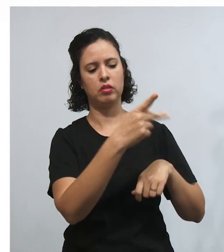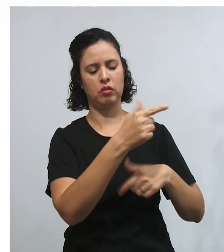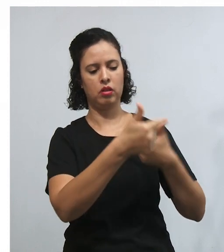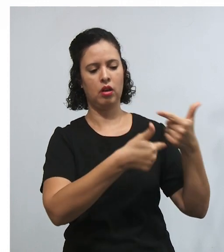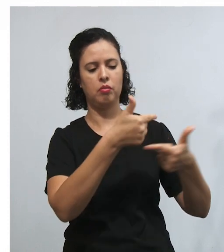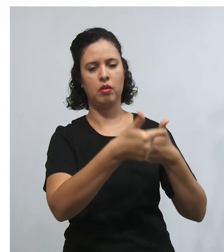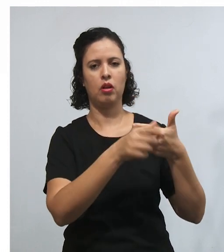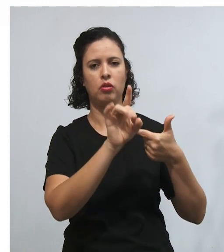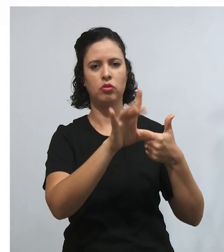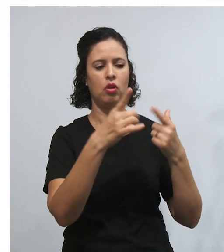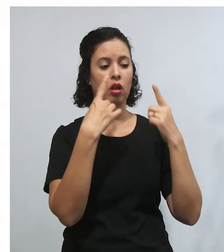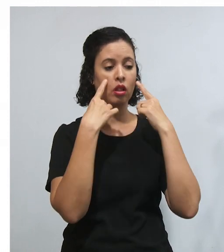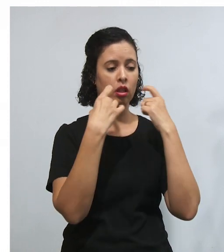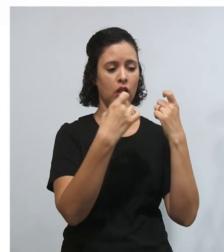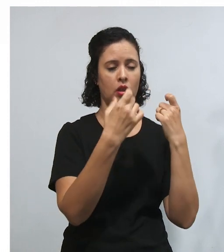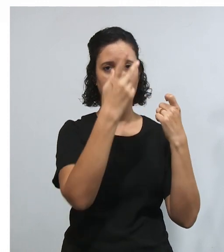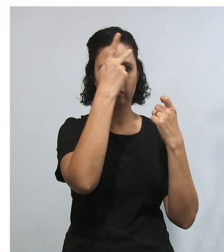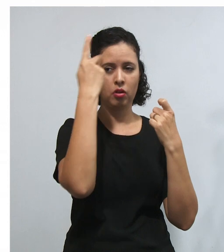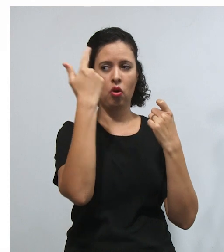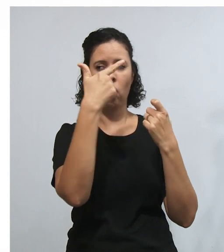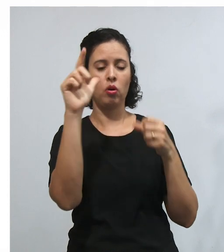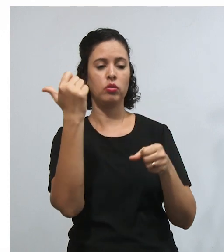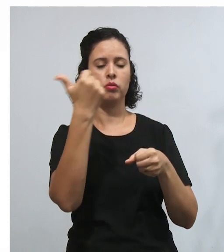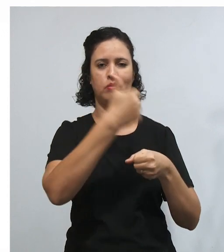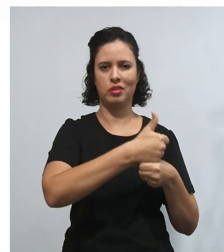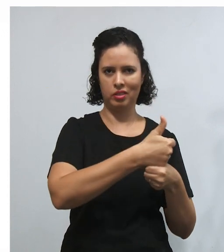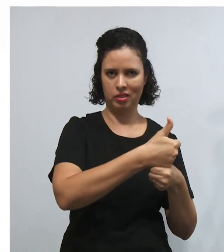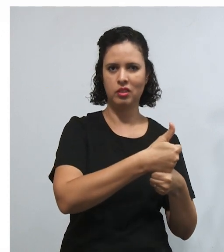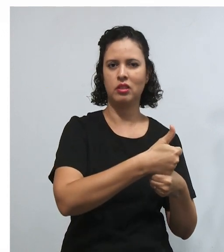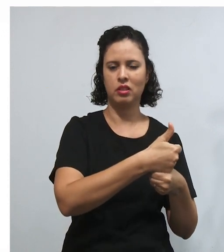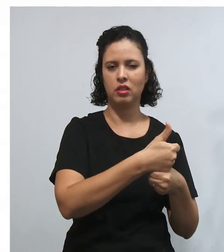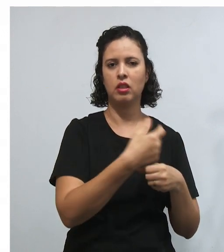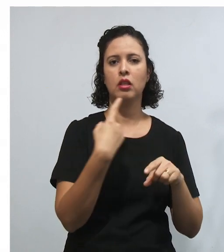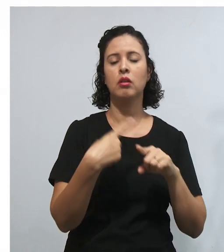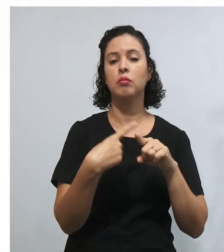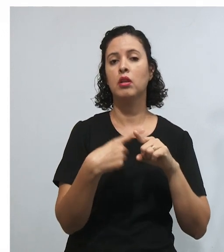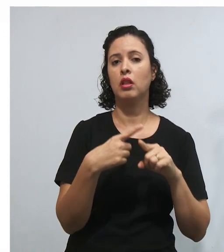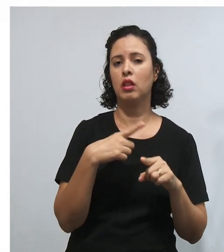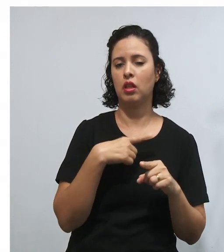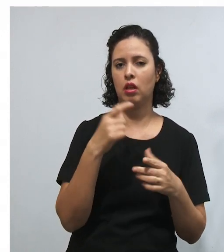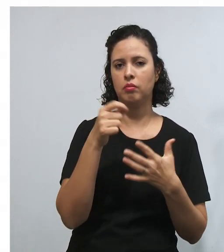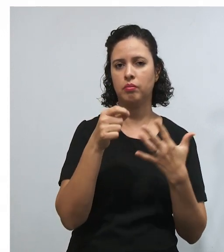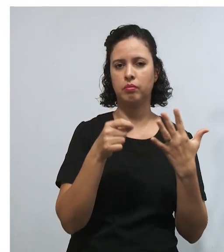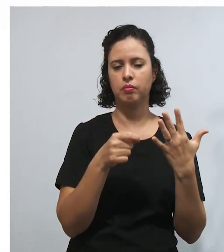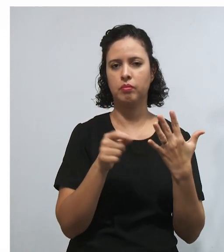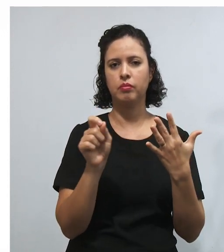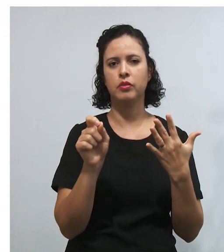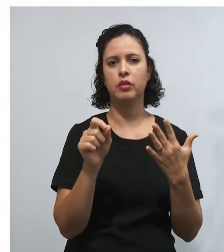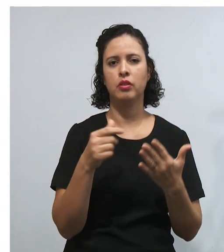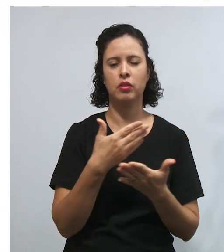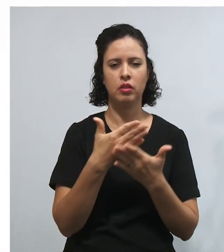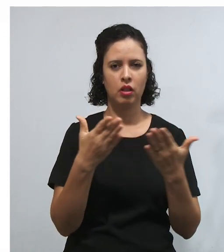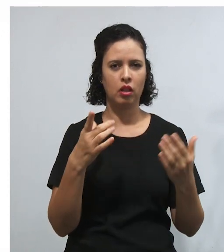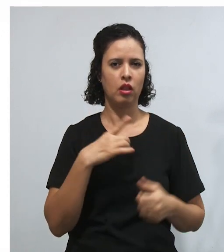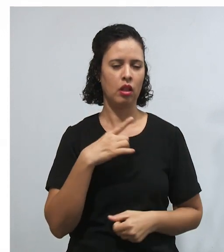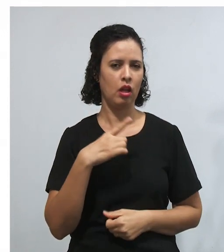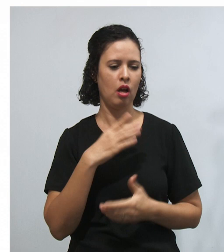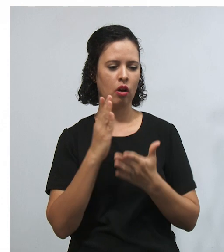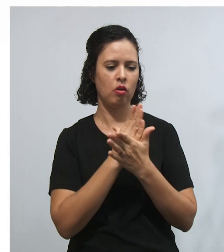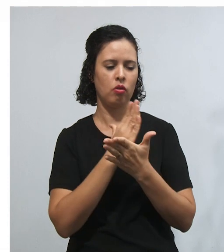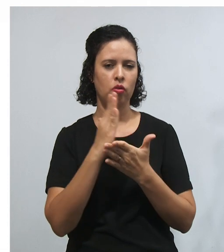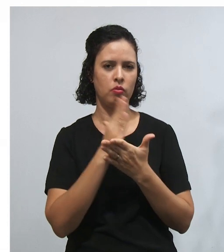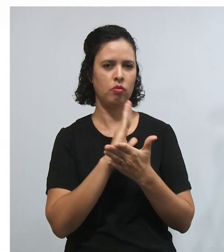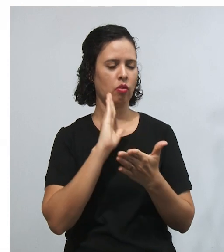está interessado em colocar outra pessoa, né? Que geralmente esses cargos comissionados têm um aspecto de você estar ali por alguma situação